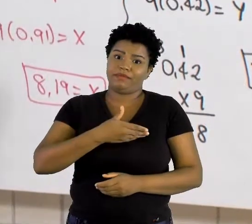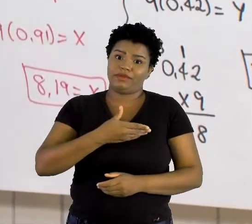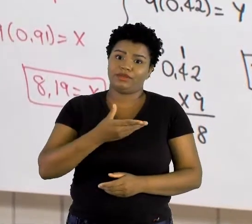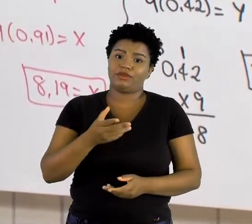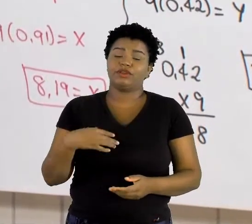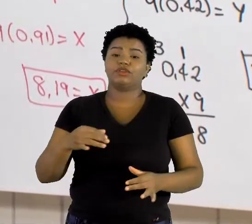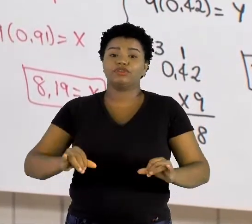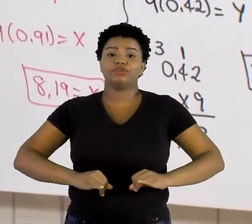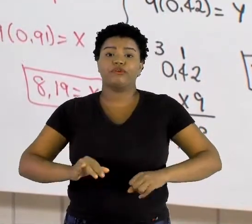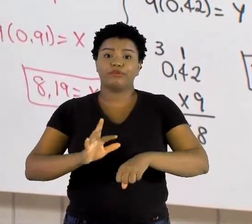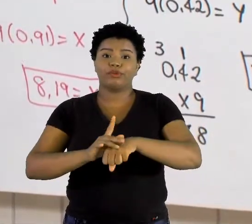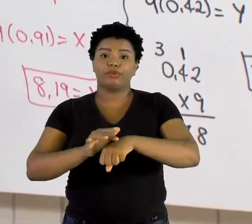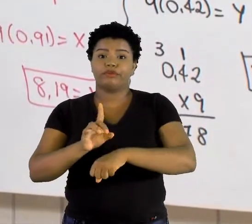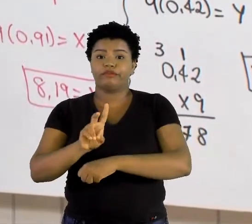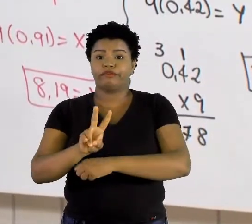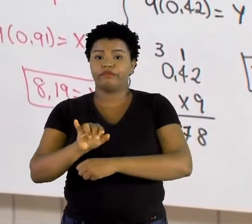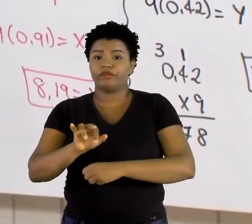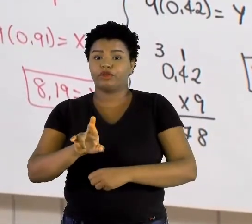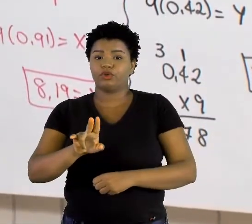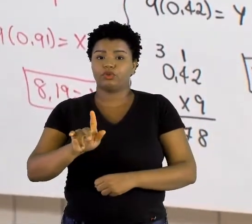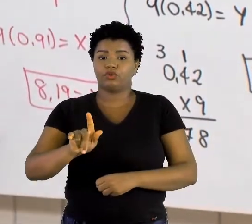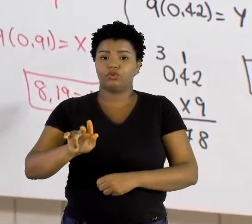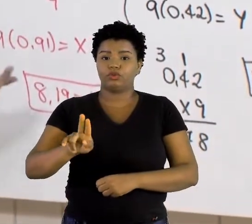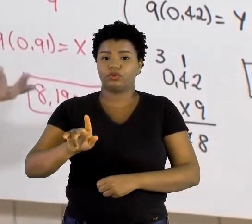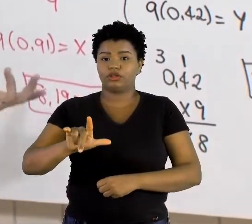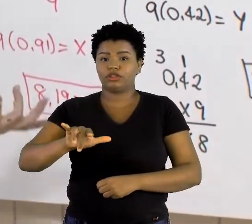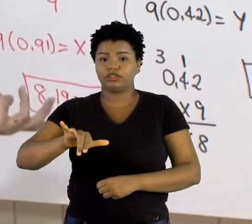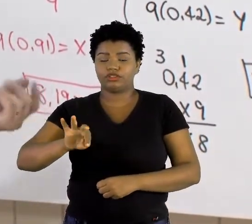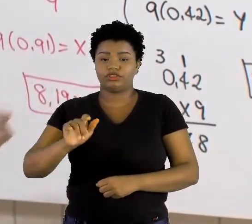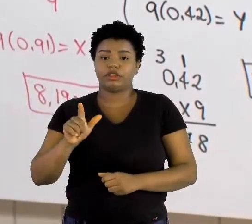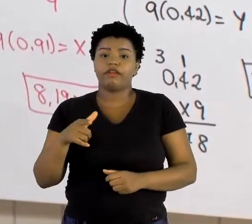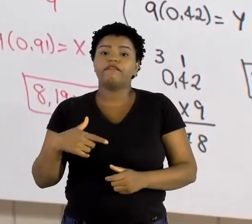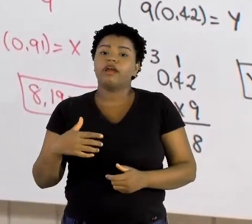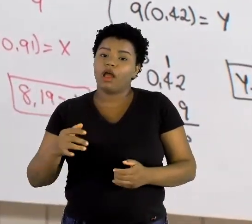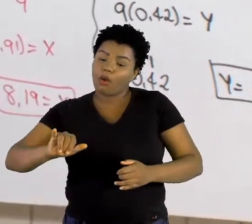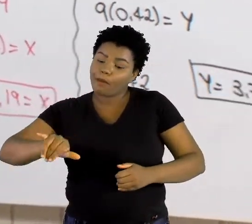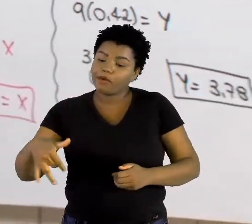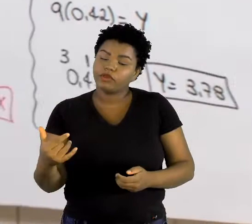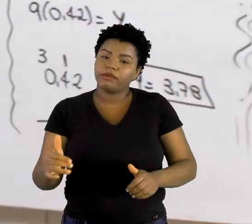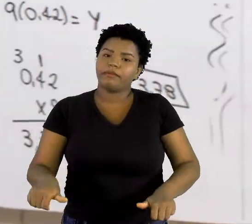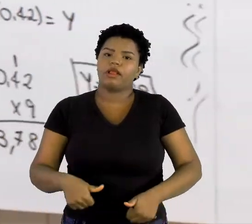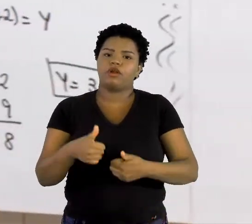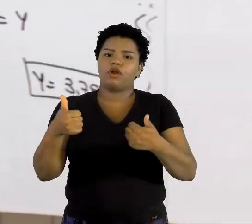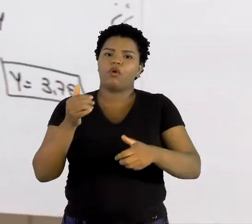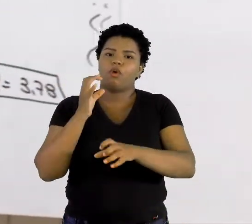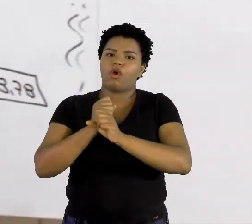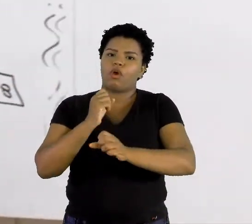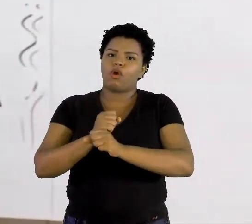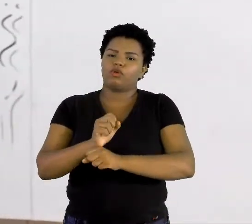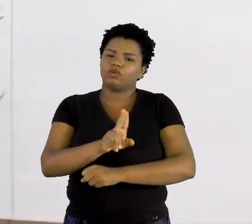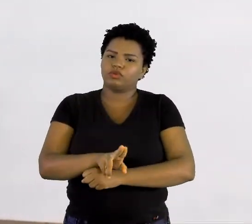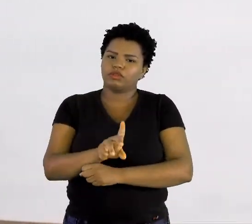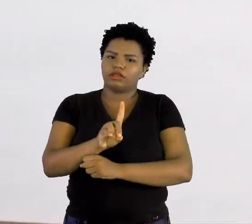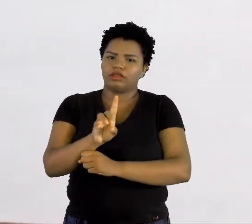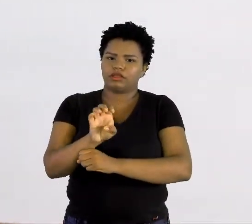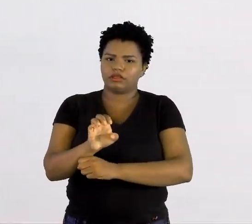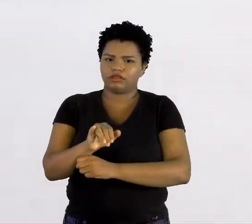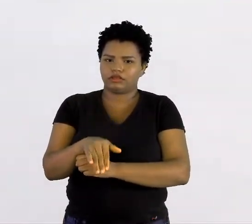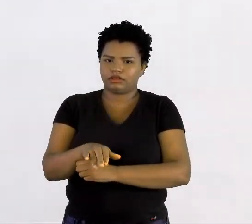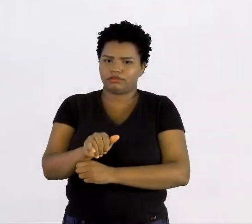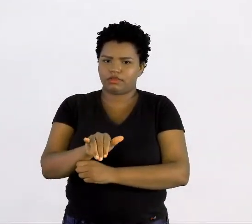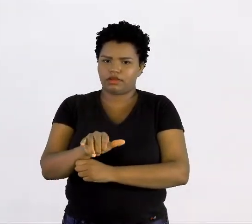ter a oportunidade de melhorar o cálculo com os decimais, ok? Então vamos para uma segunda